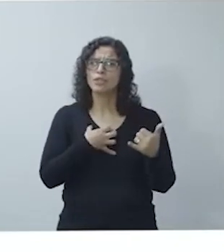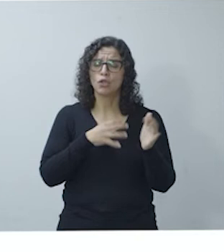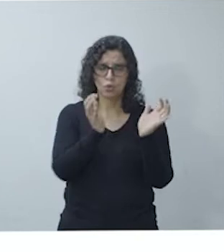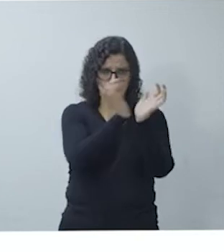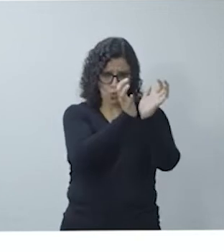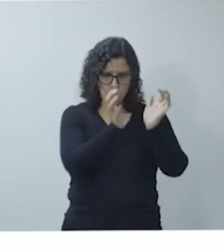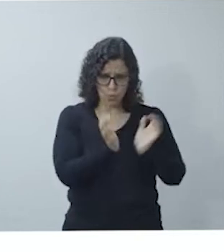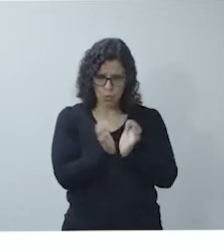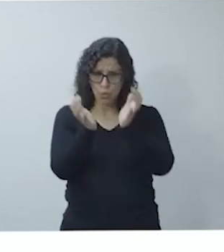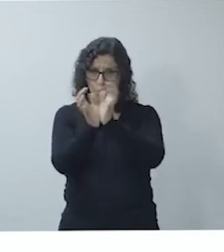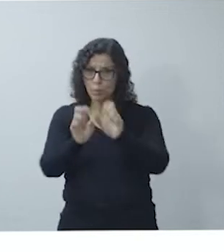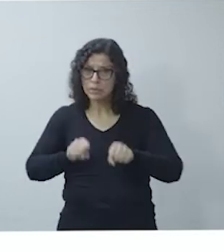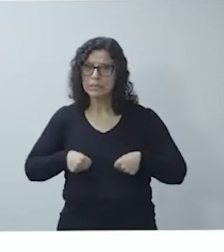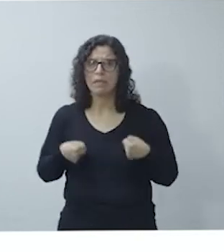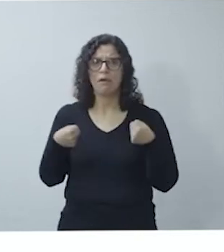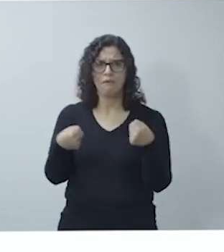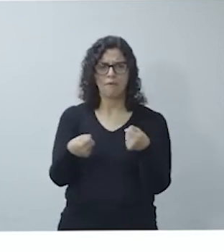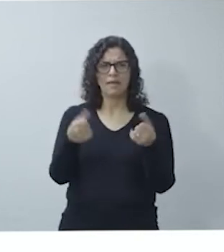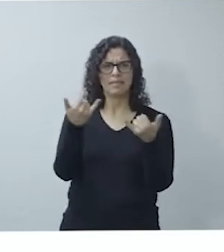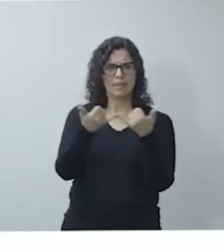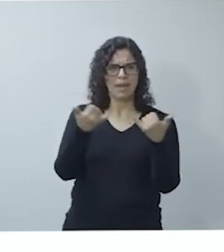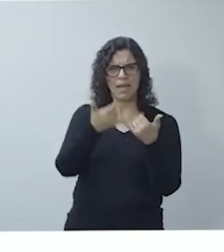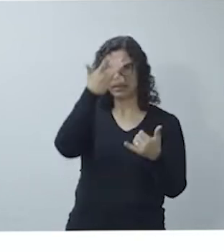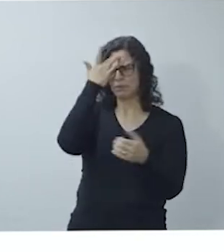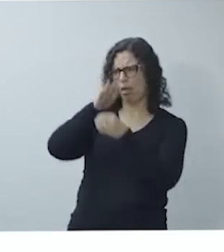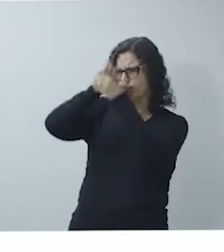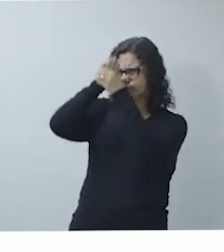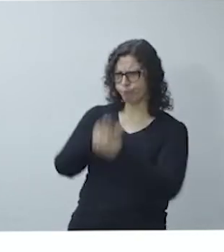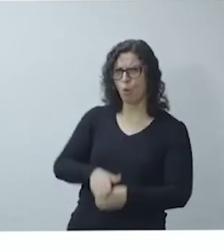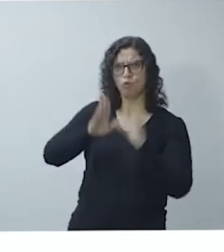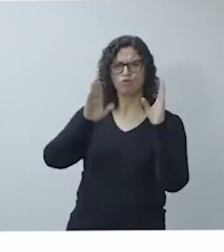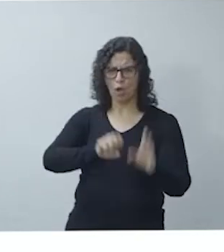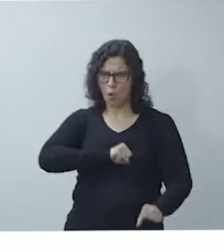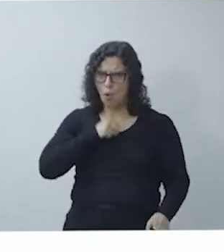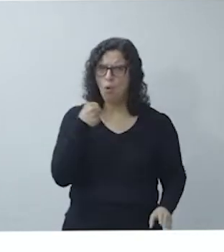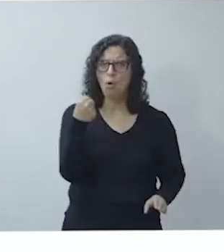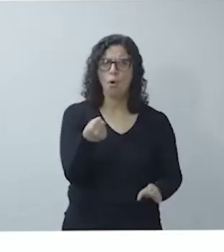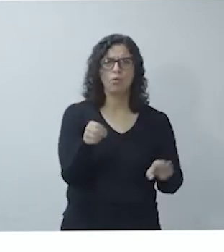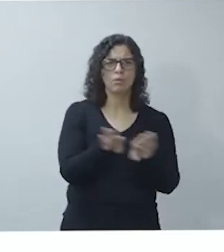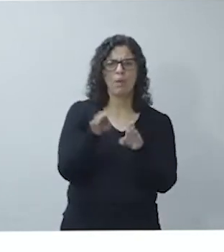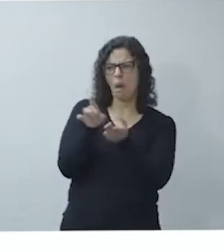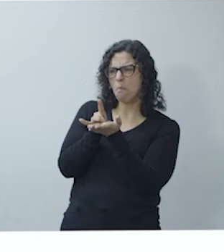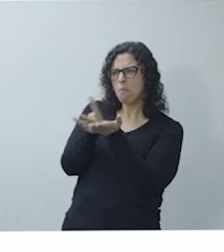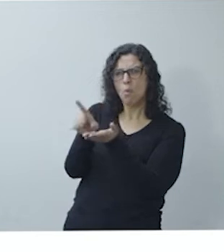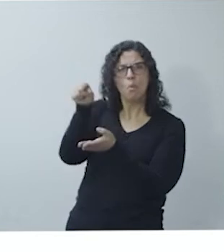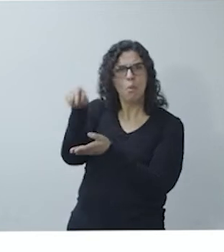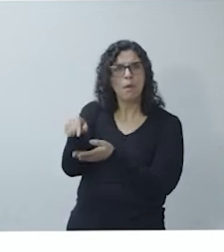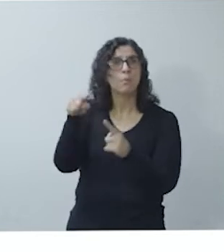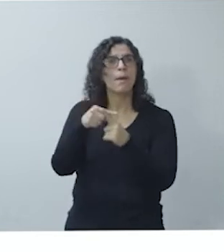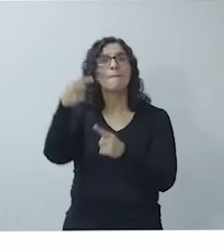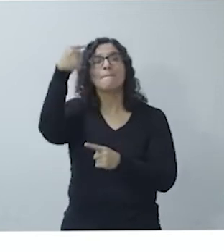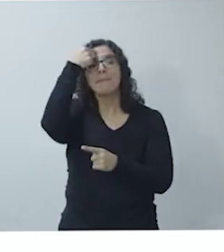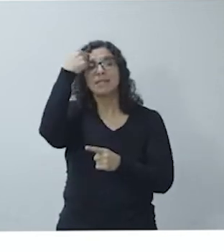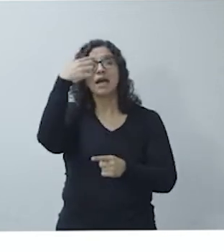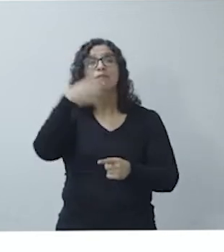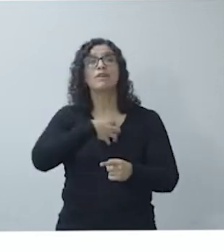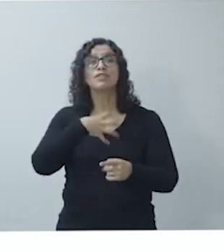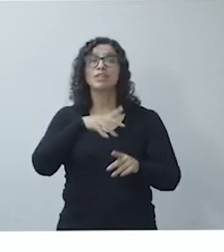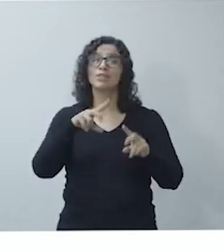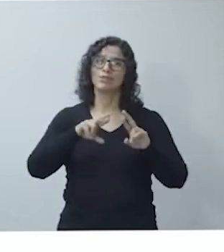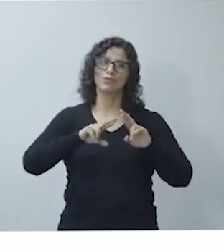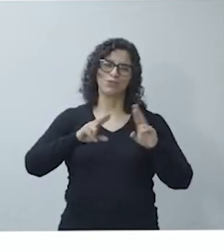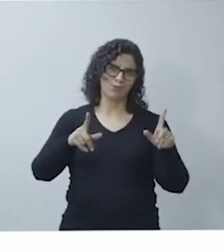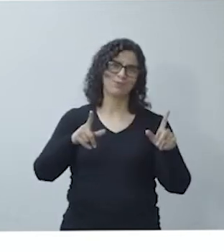classes, a defesa hostil dos outros homens, o ódio com que o repeliam, porque ele pensava,